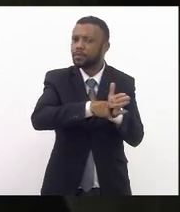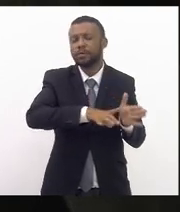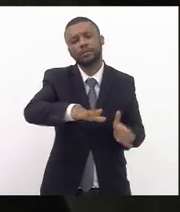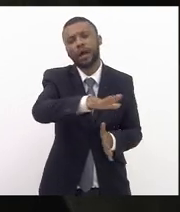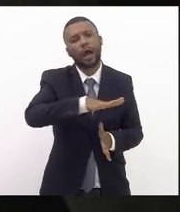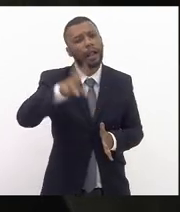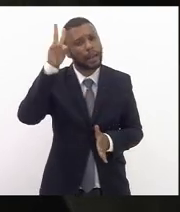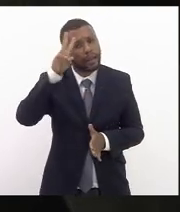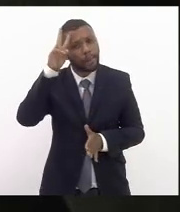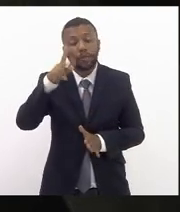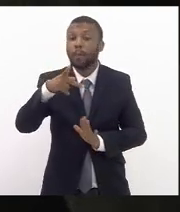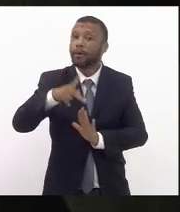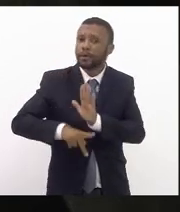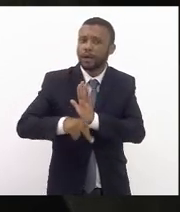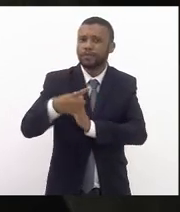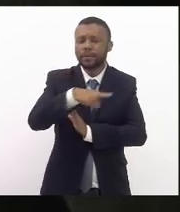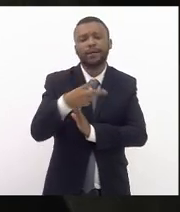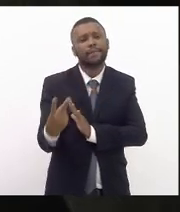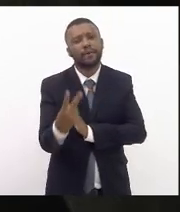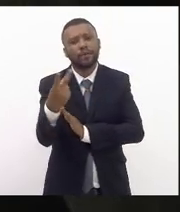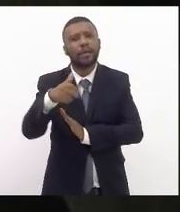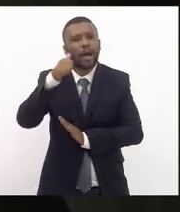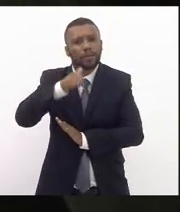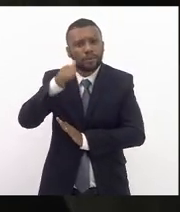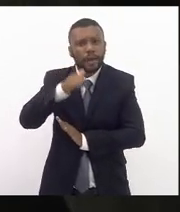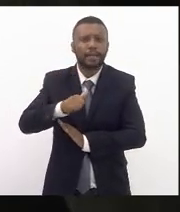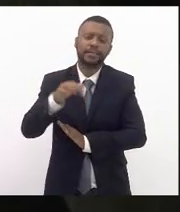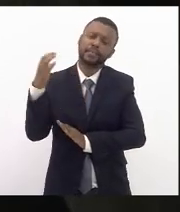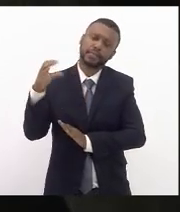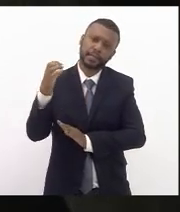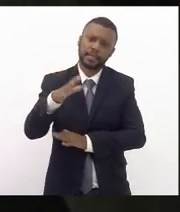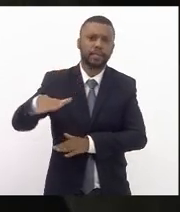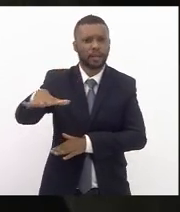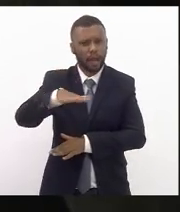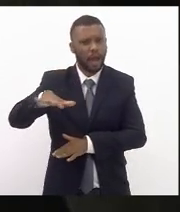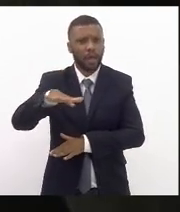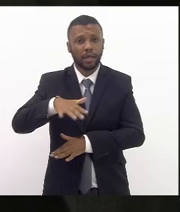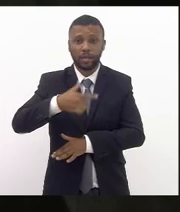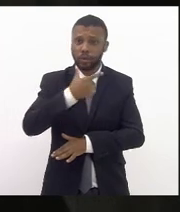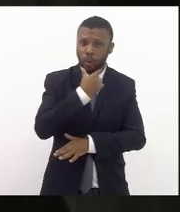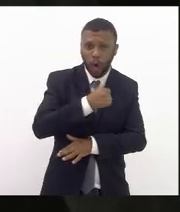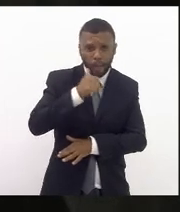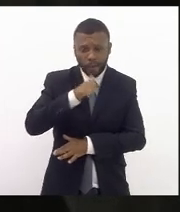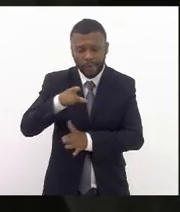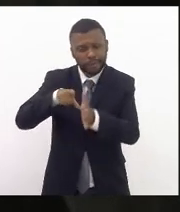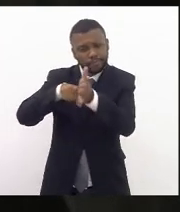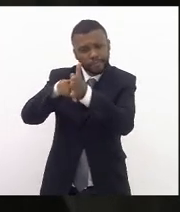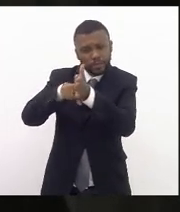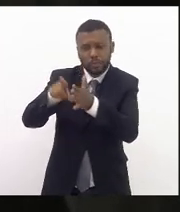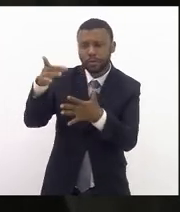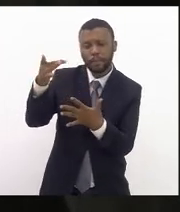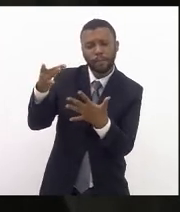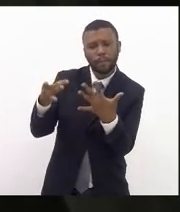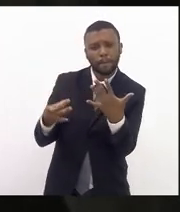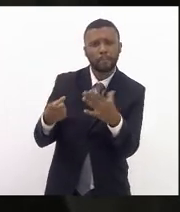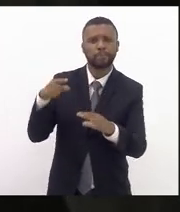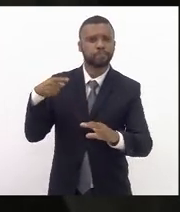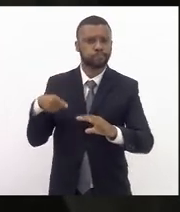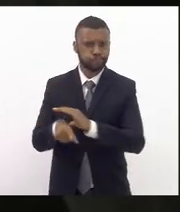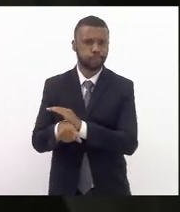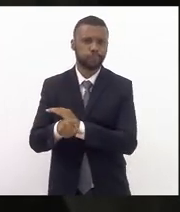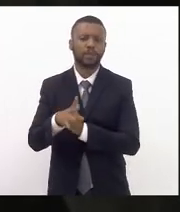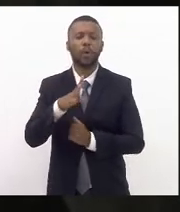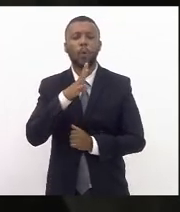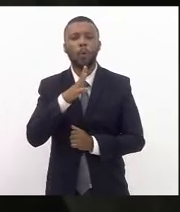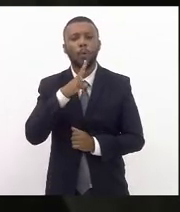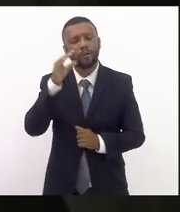Lembrando o projeto de Vossa Excelência que valoriza as mulheres na ciência. Esses homens e mulheres que pesquisam a fundo esses temas, que conhecem o